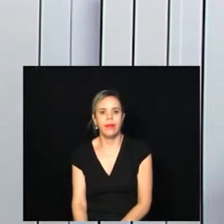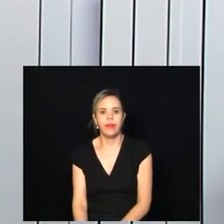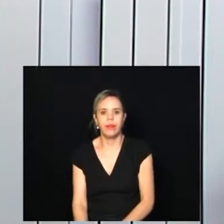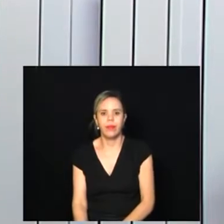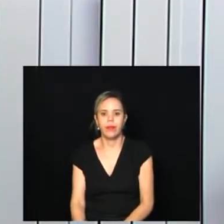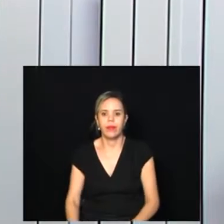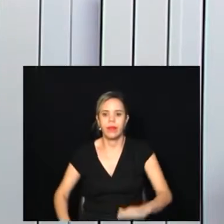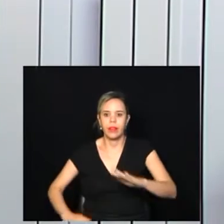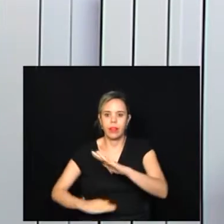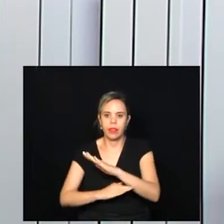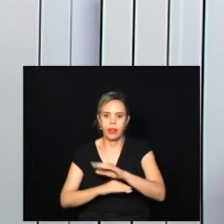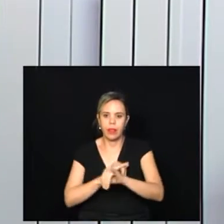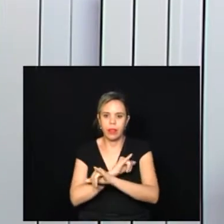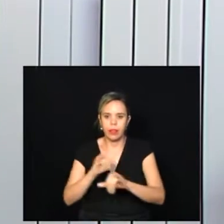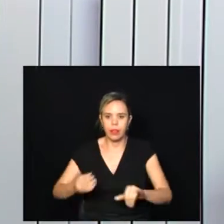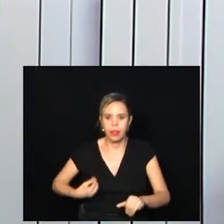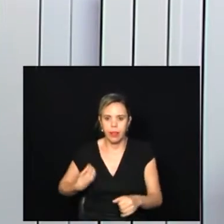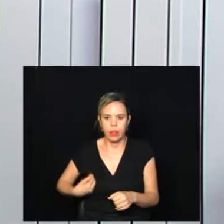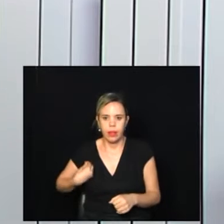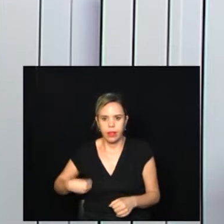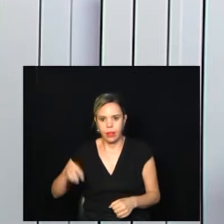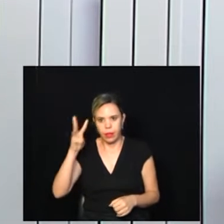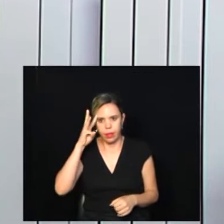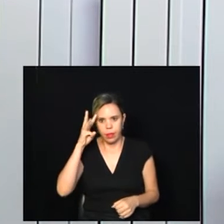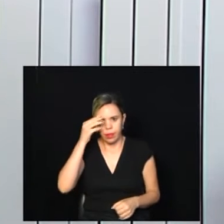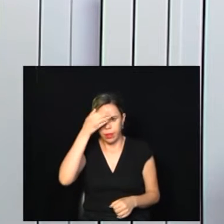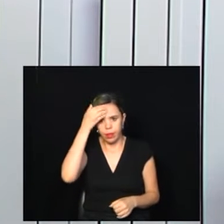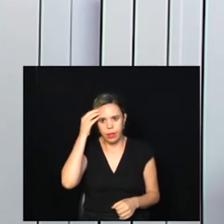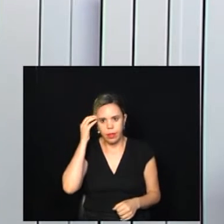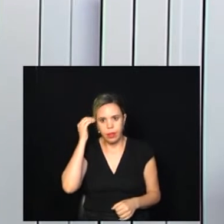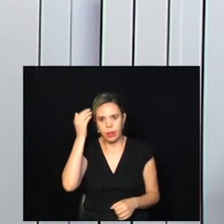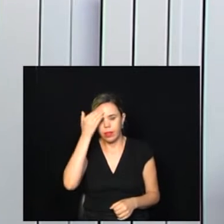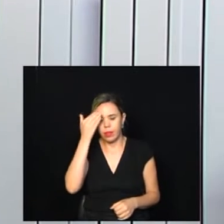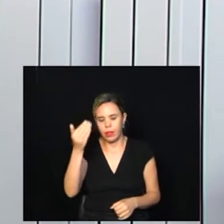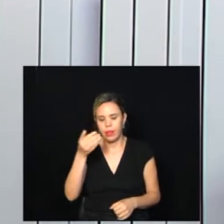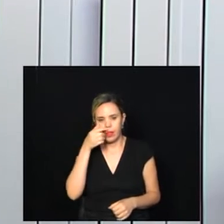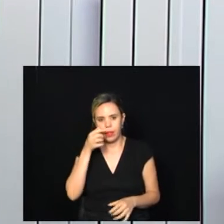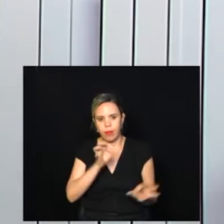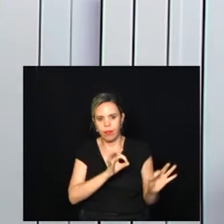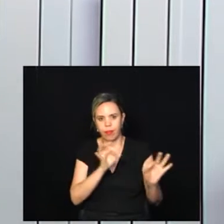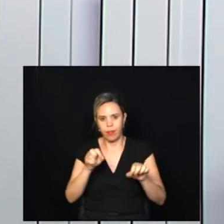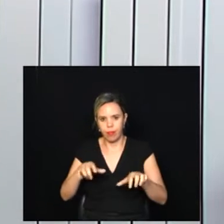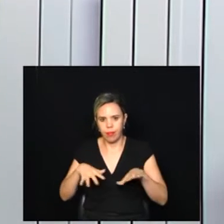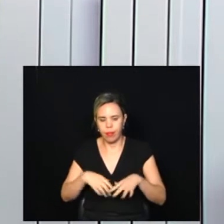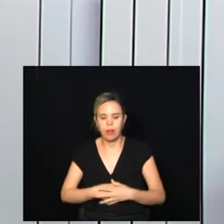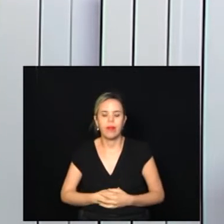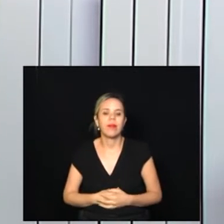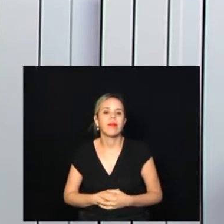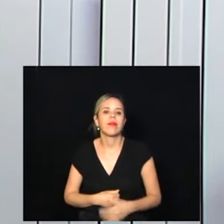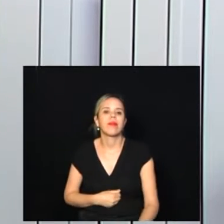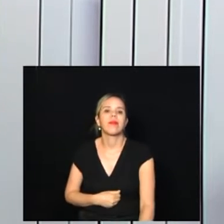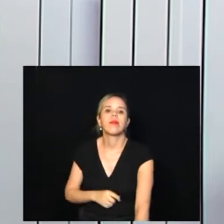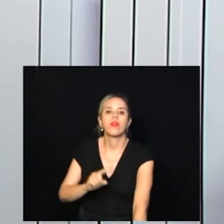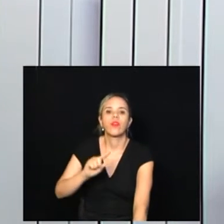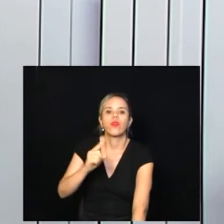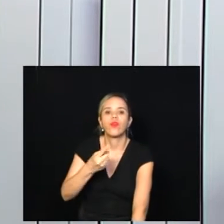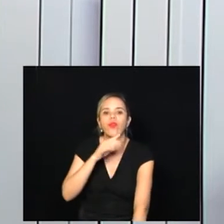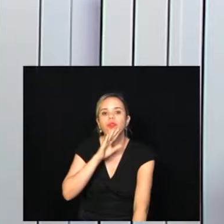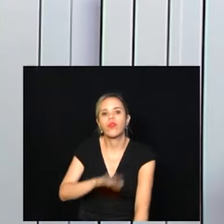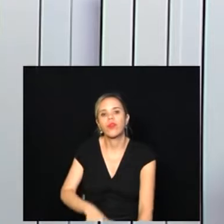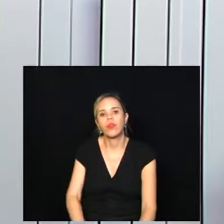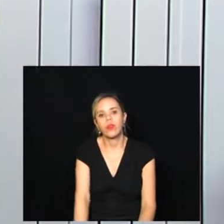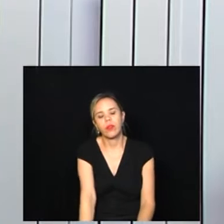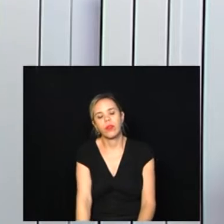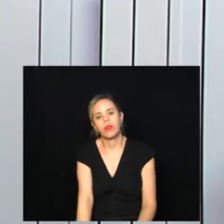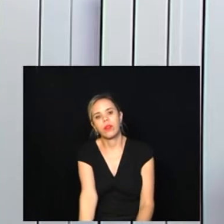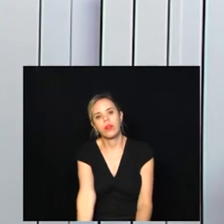Câmara Notícia de volta ao vivo nesta terça-feira. Muito obrigado pela sua companhia, pela sua audiência. 1h da tarde